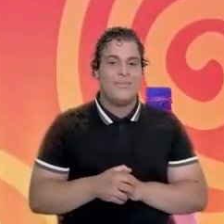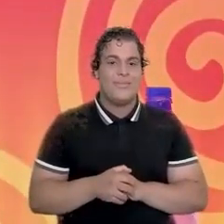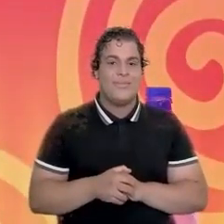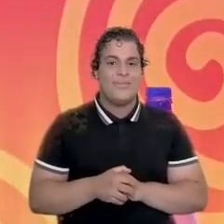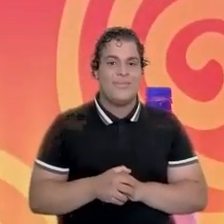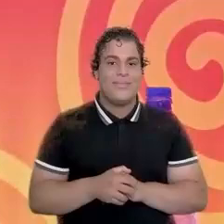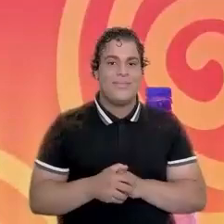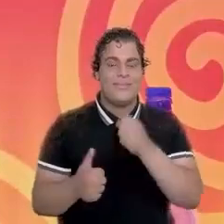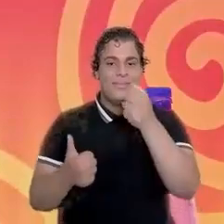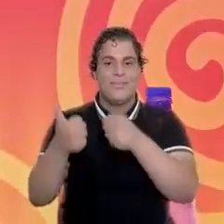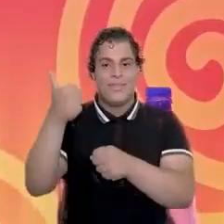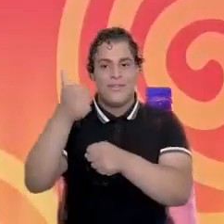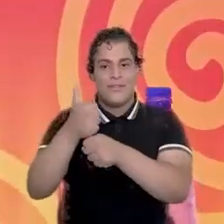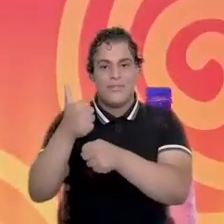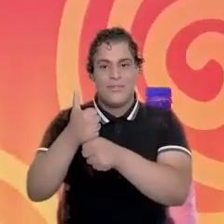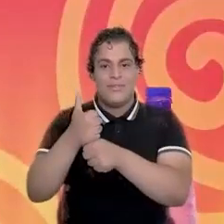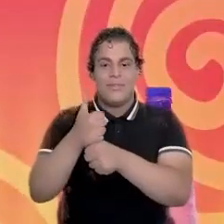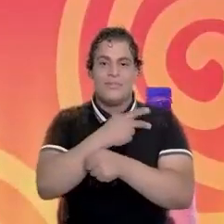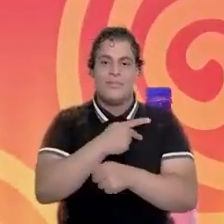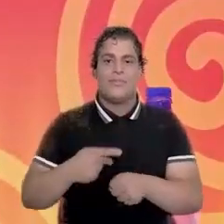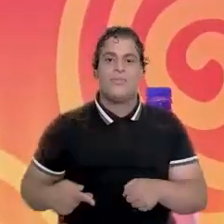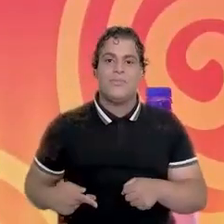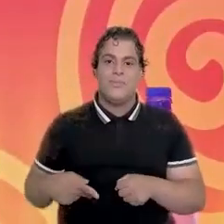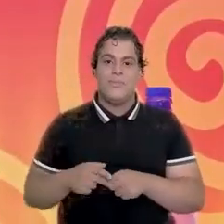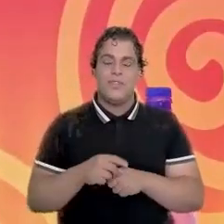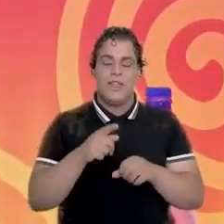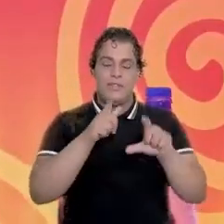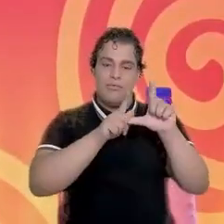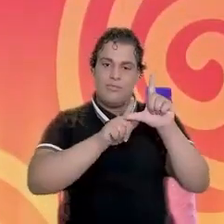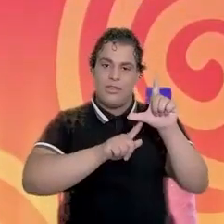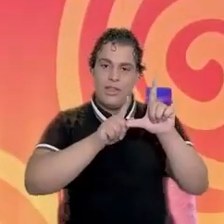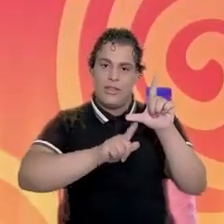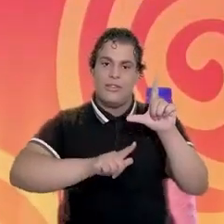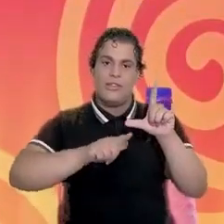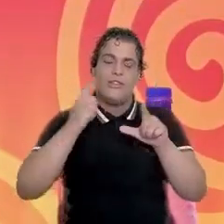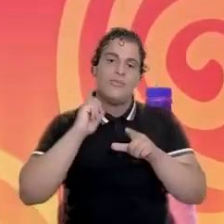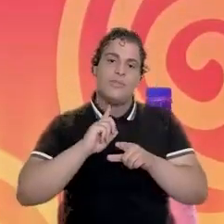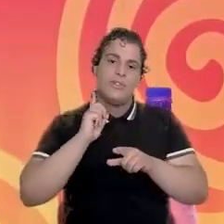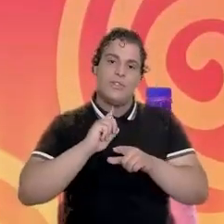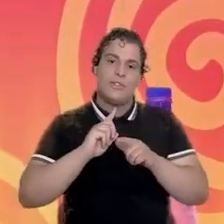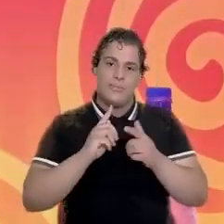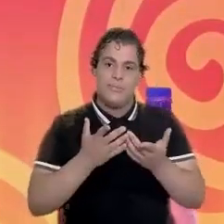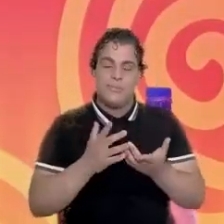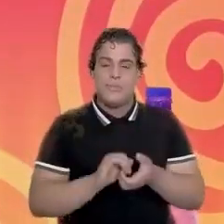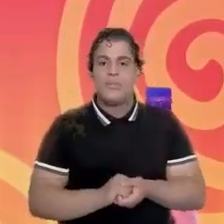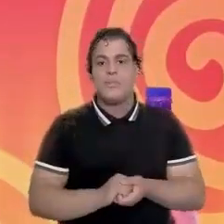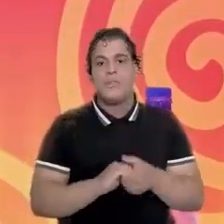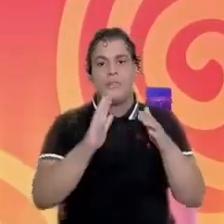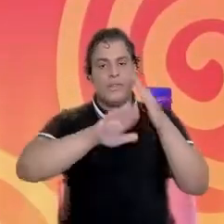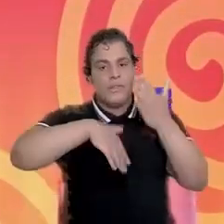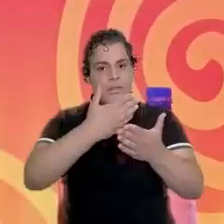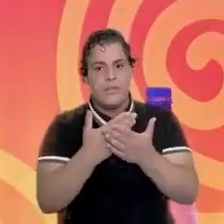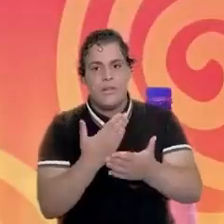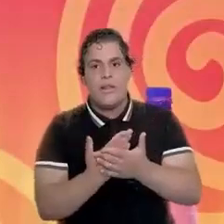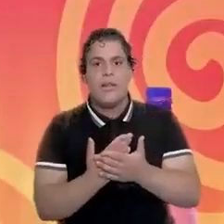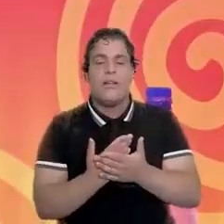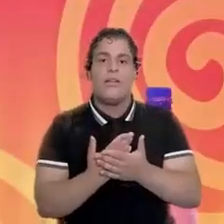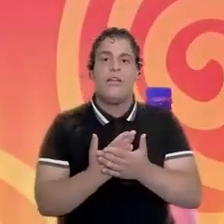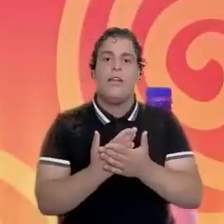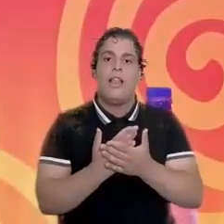da Academias de Letras de Minas Gerais. Tem atuação marcada em projetos de leitura em escolas, como Era Uma